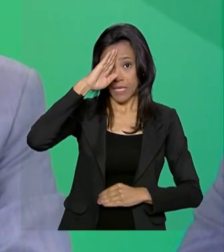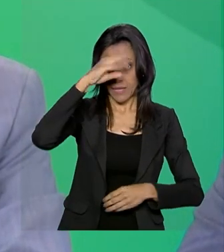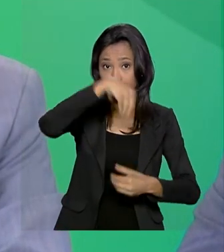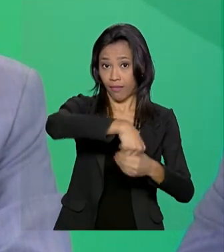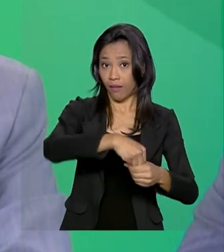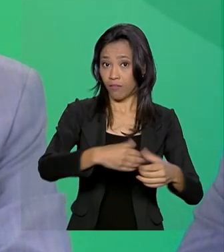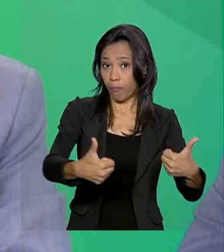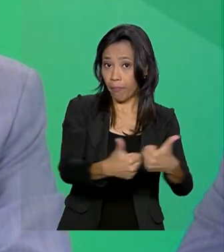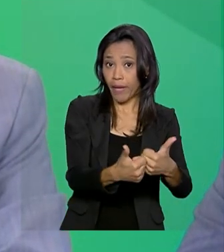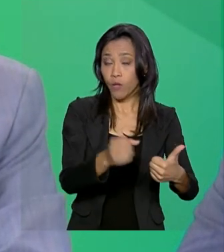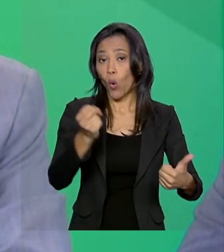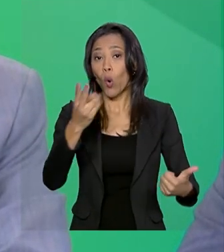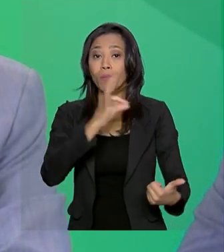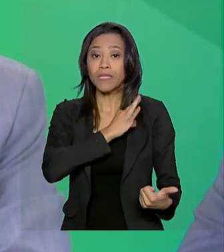preciso pelo menos de força policial ou de bombeiros.